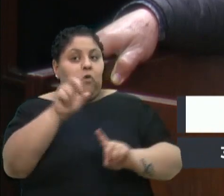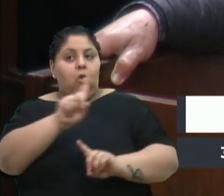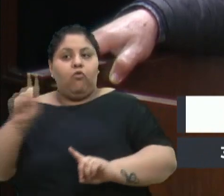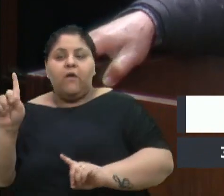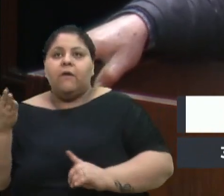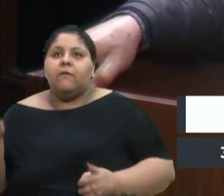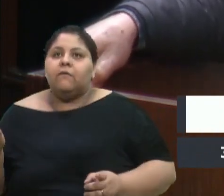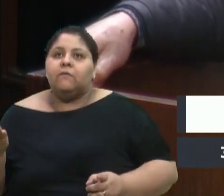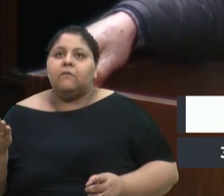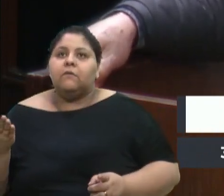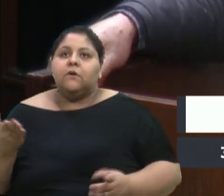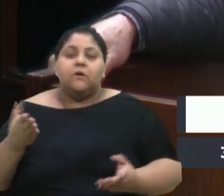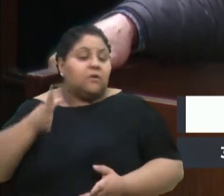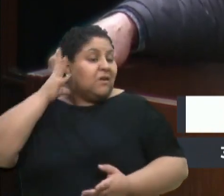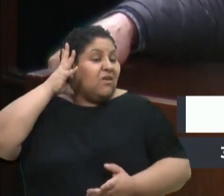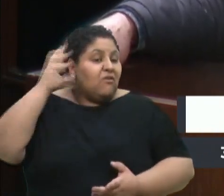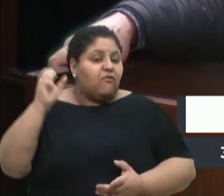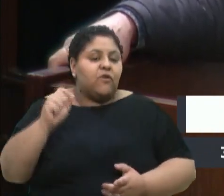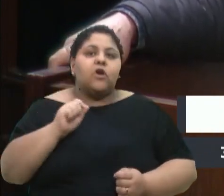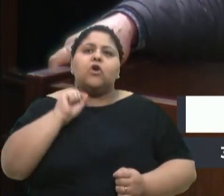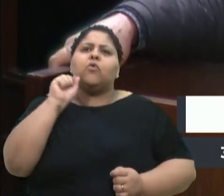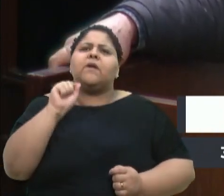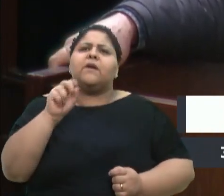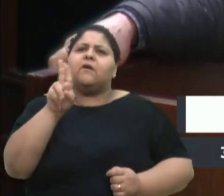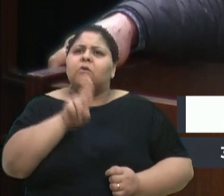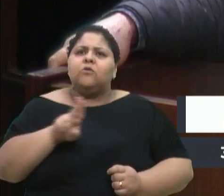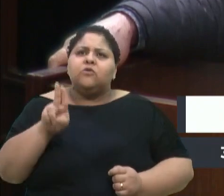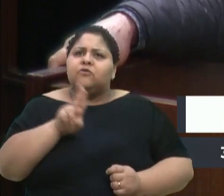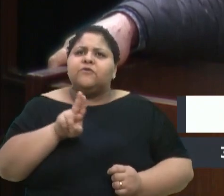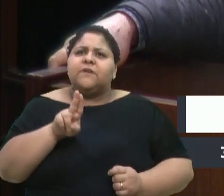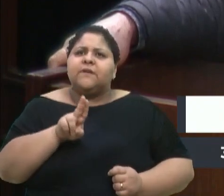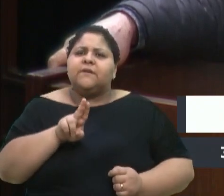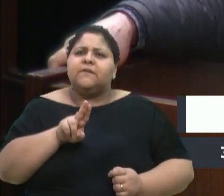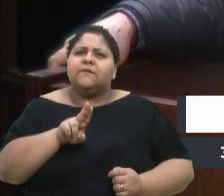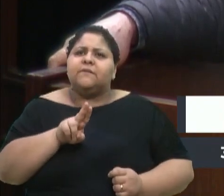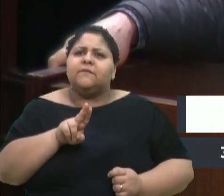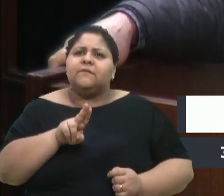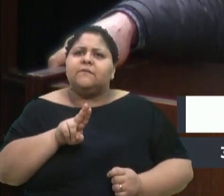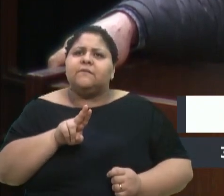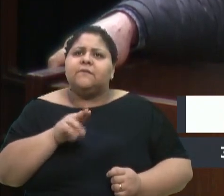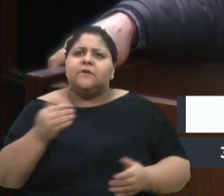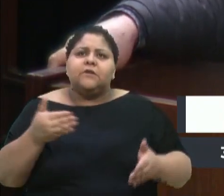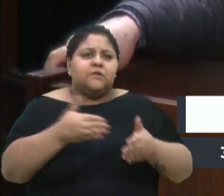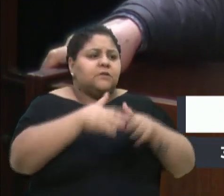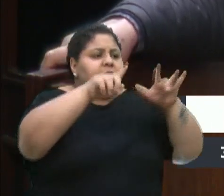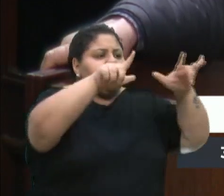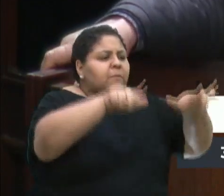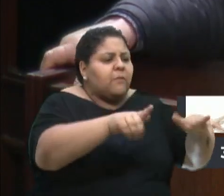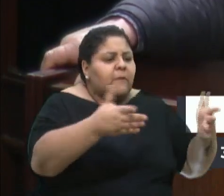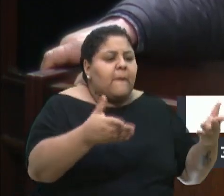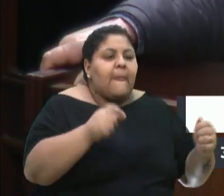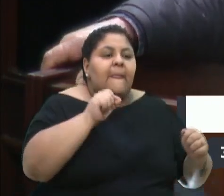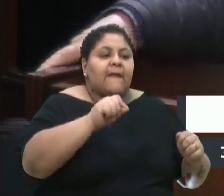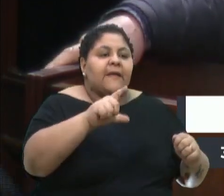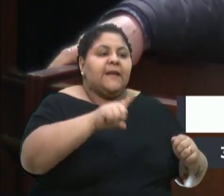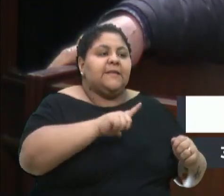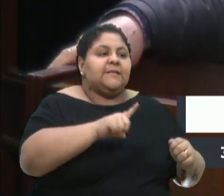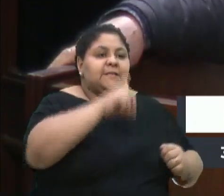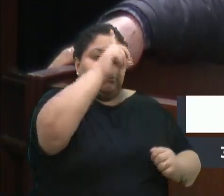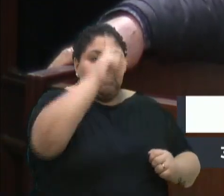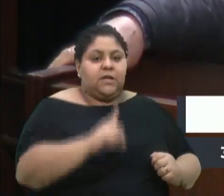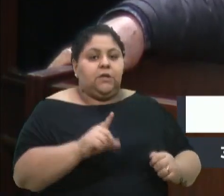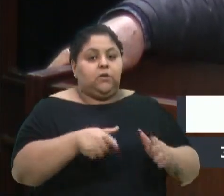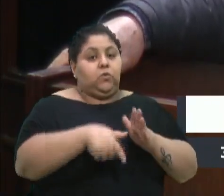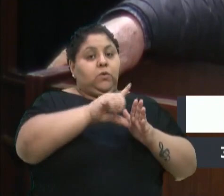qual é o critério, a não ser o talão do agricultor, que a senhora usa, vai lá na propriedade e ver quem tem direito antes ou